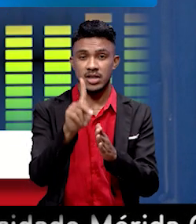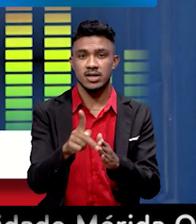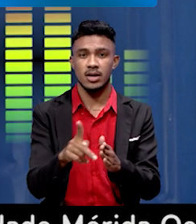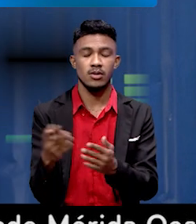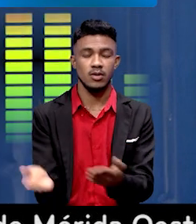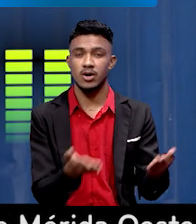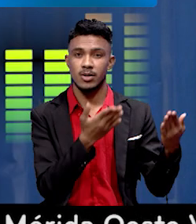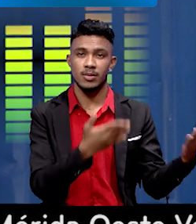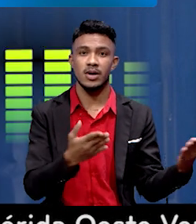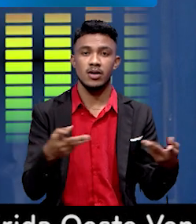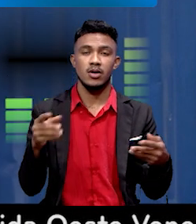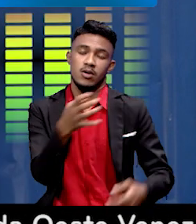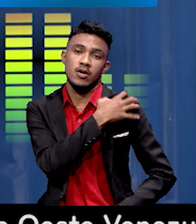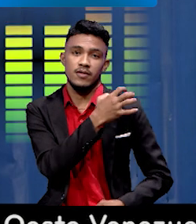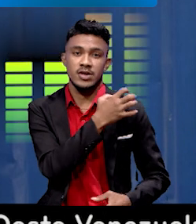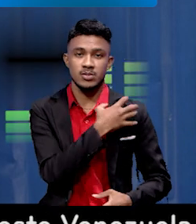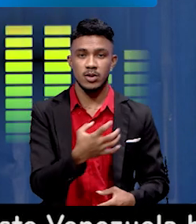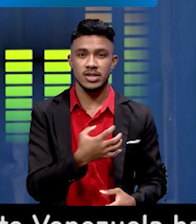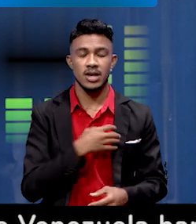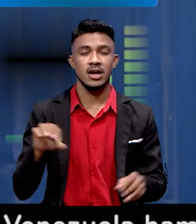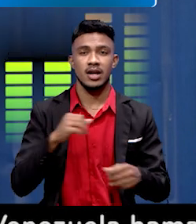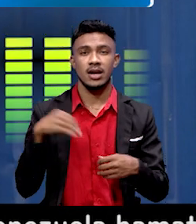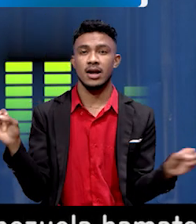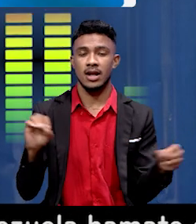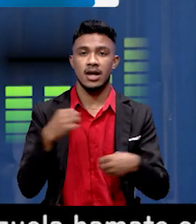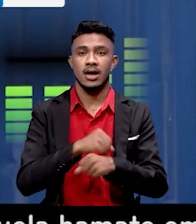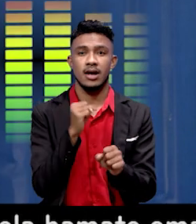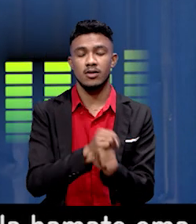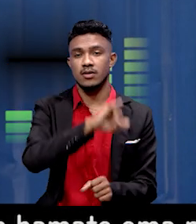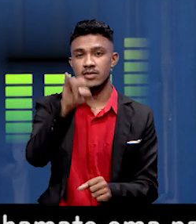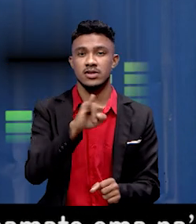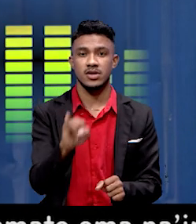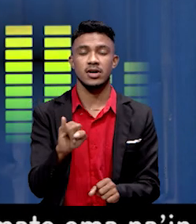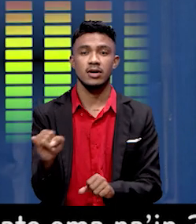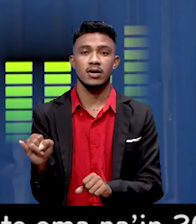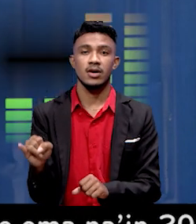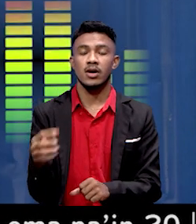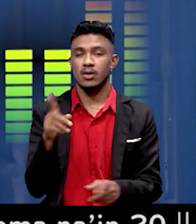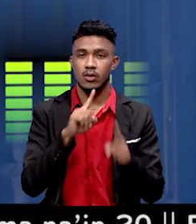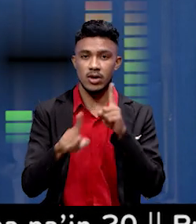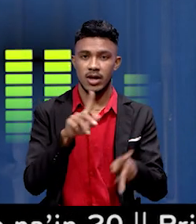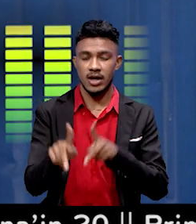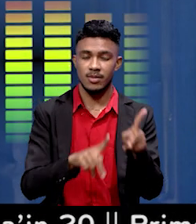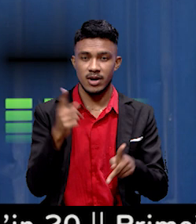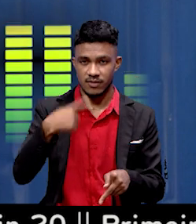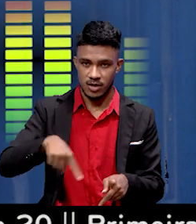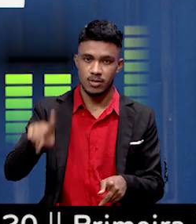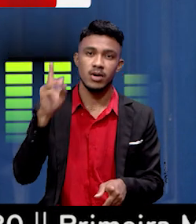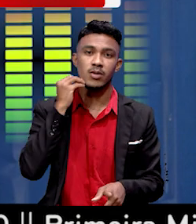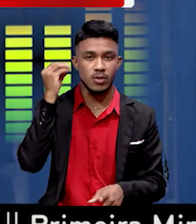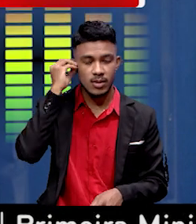polícia, lá investiga, lá algo tira, depois haruka mané, fila falete, o Niaman. Então, o